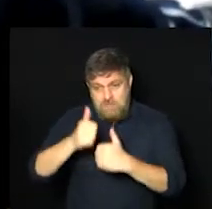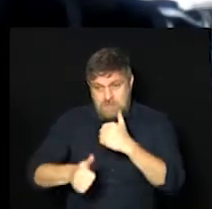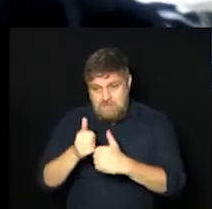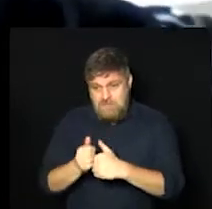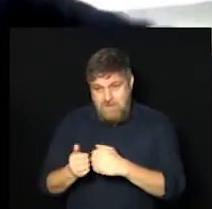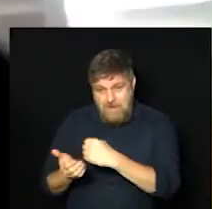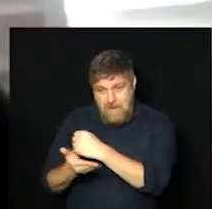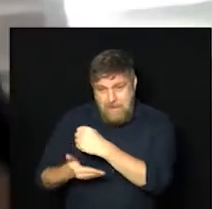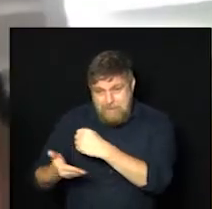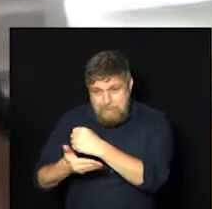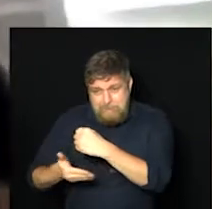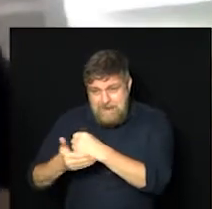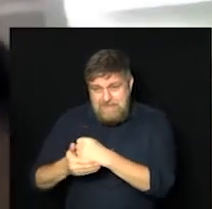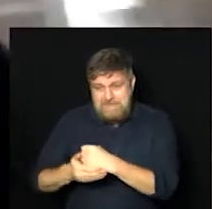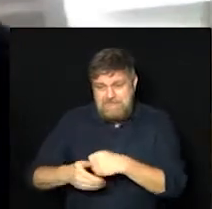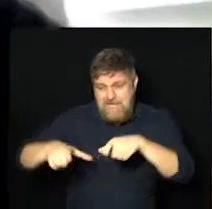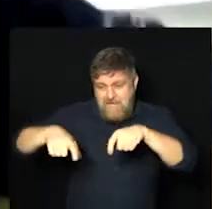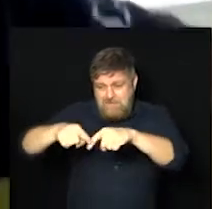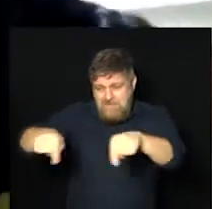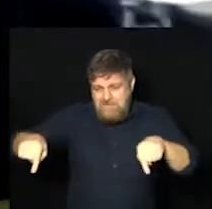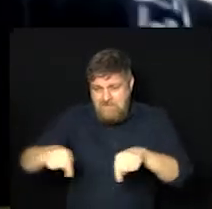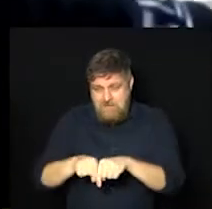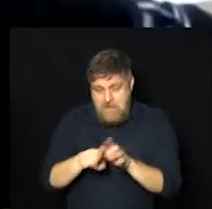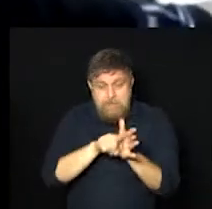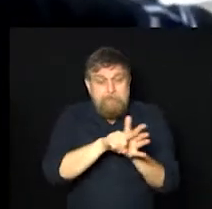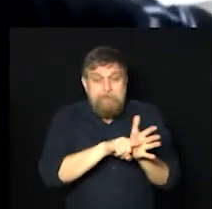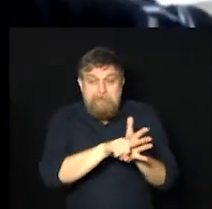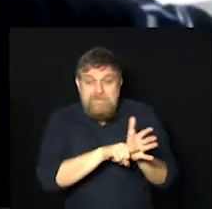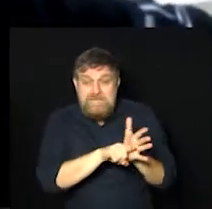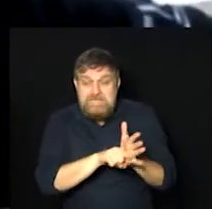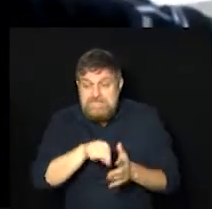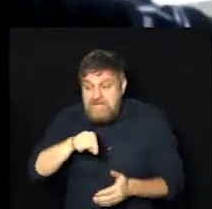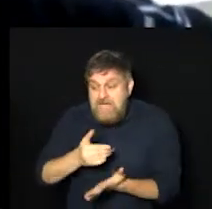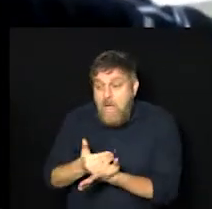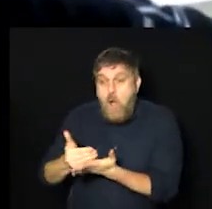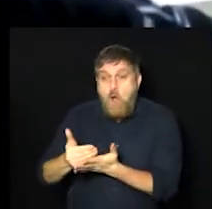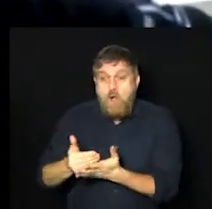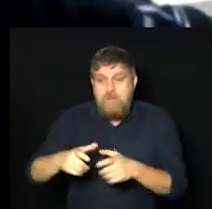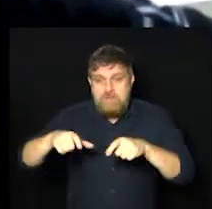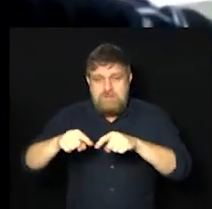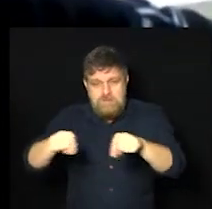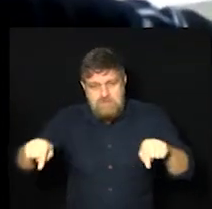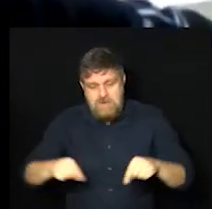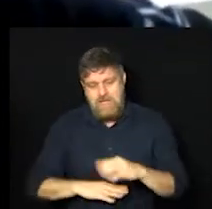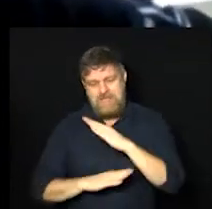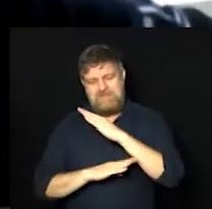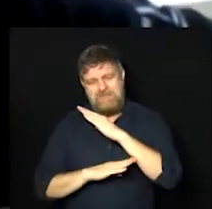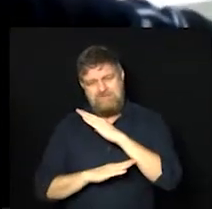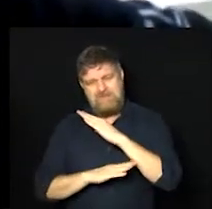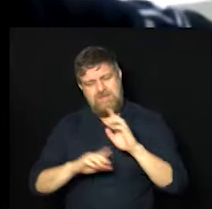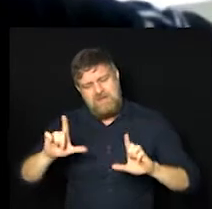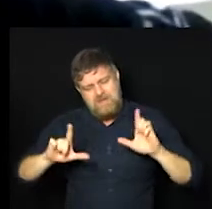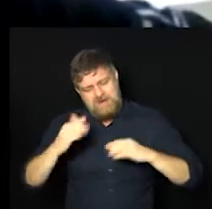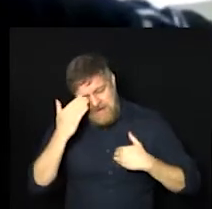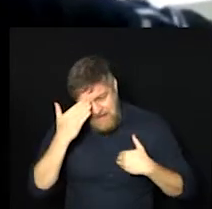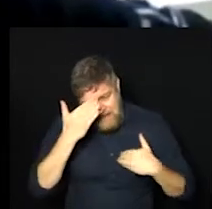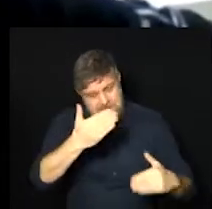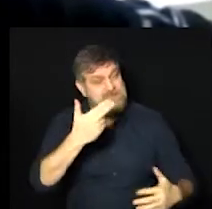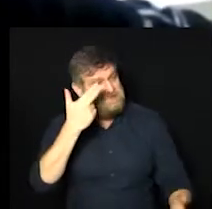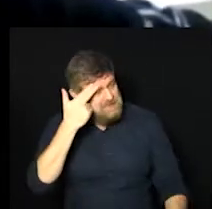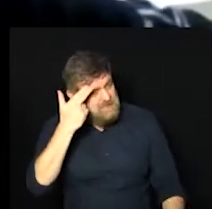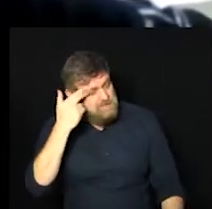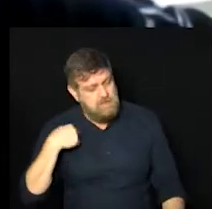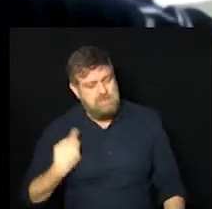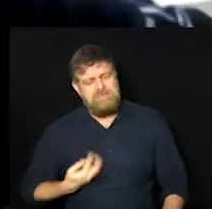não seria nada sem o futsal. É só você buscar os jogadores que saíram do futsal. Agradecer a TV Câmara, agradecer a você, dizer que realmente nós estamos com